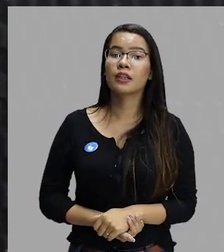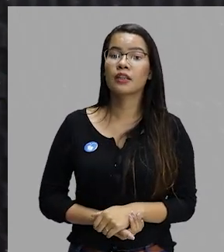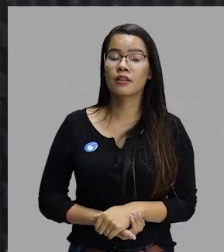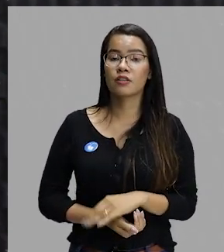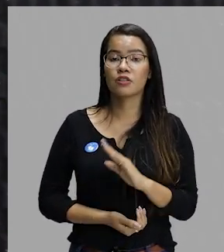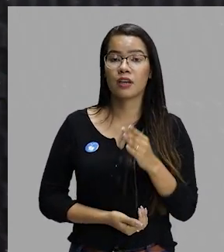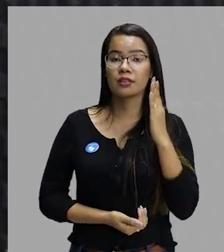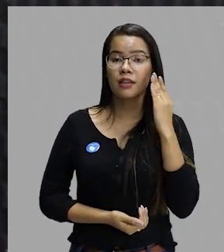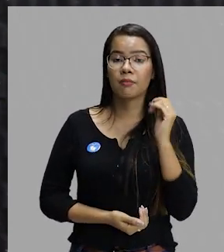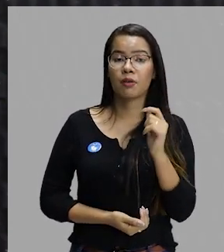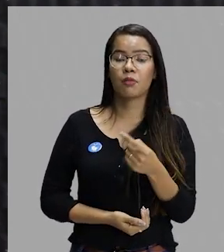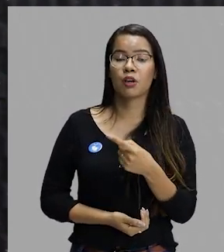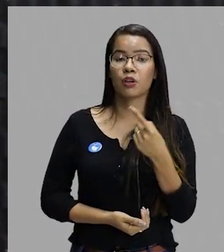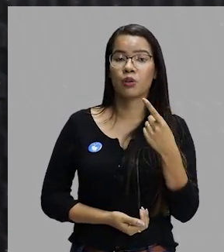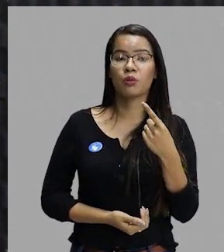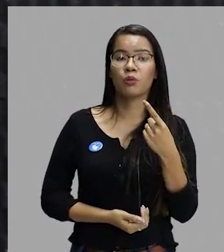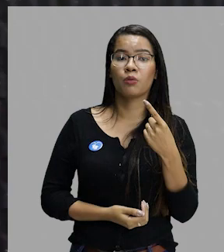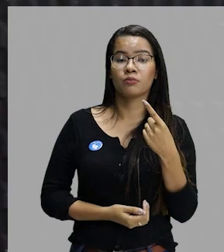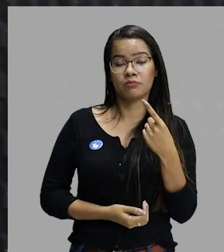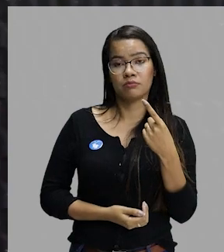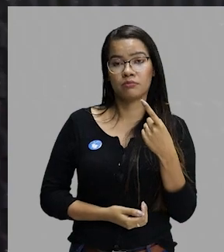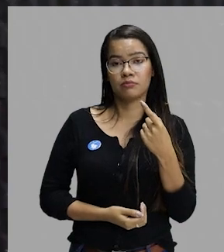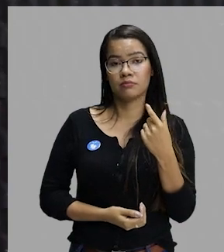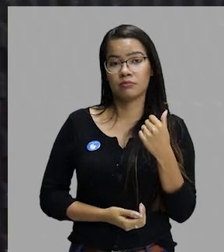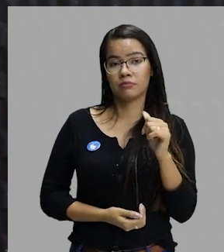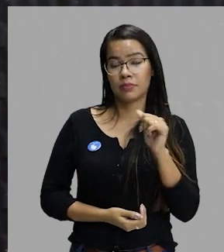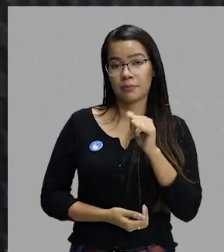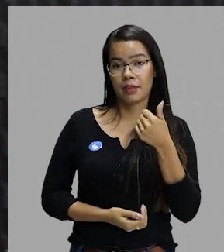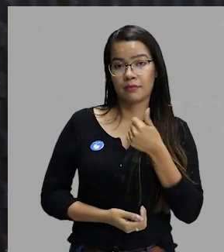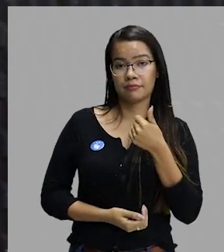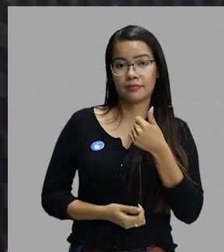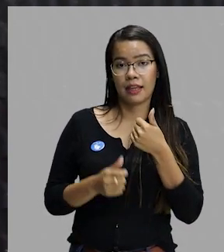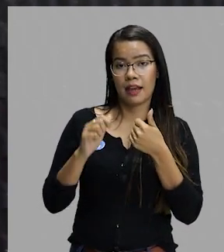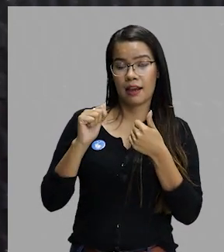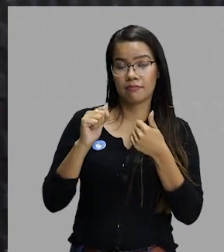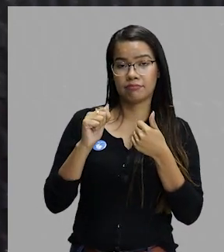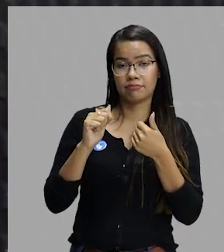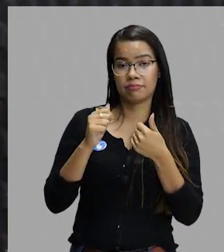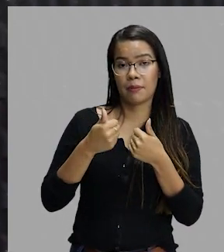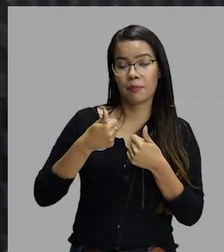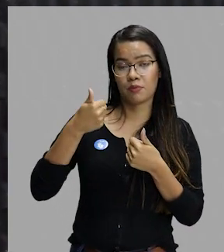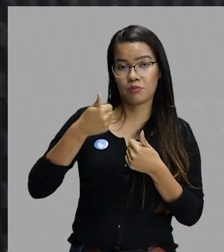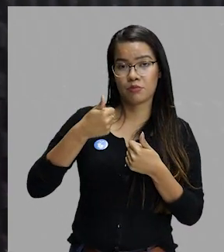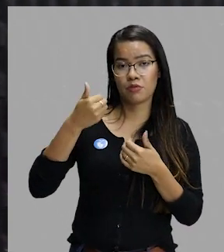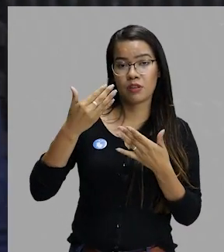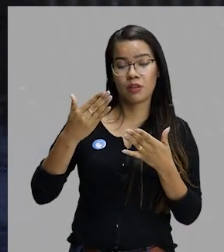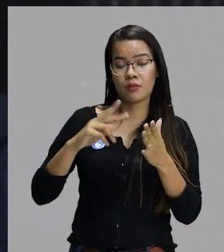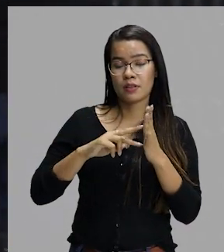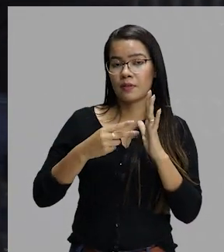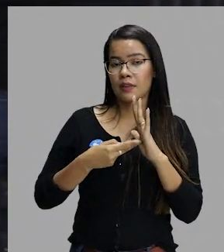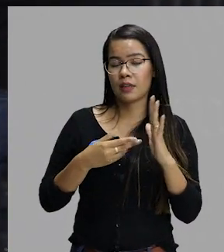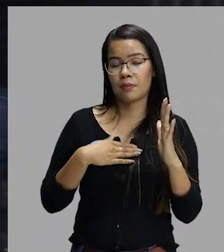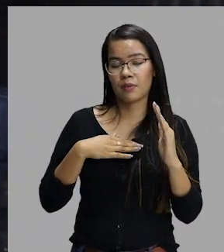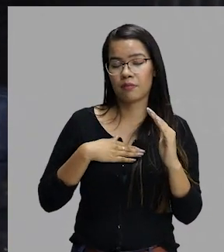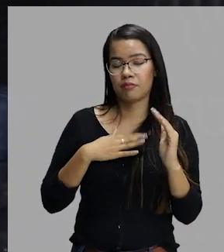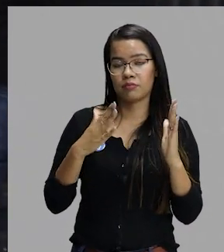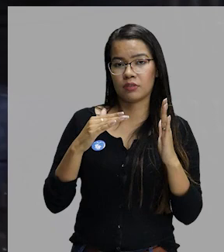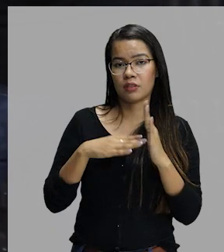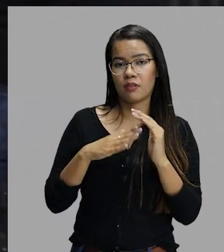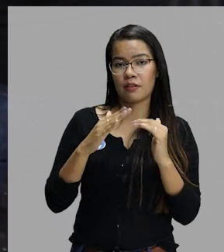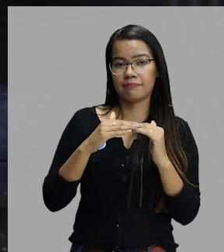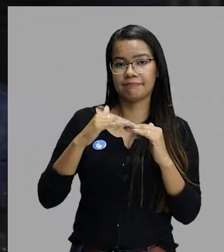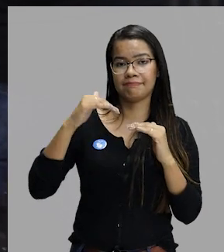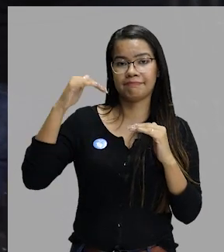Se esse a for maior do que 0, né? Se esse a for positivo, isso significa que minha função é uma